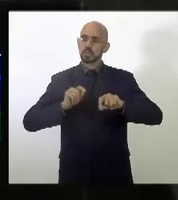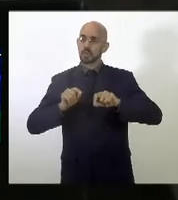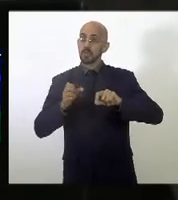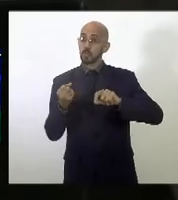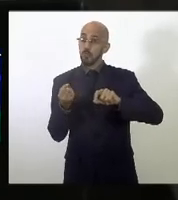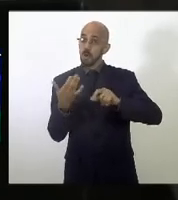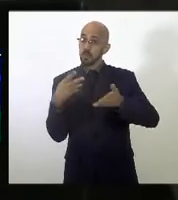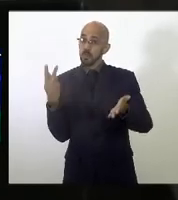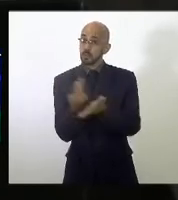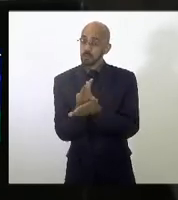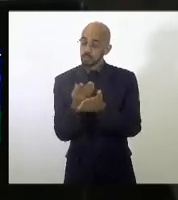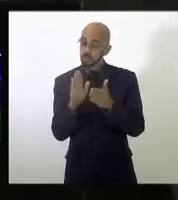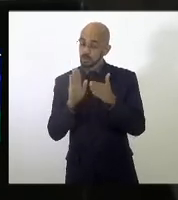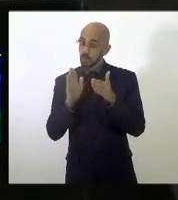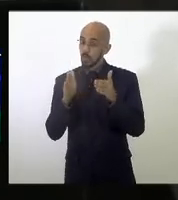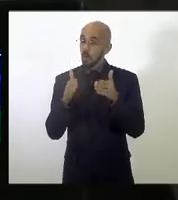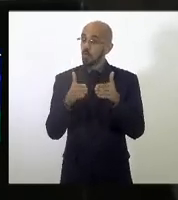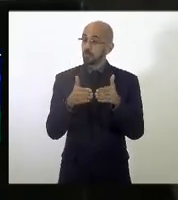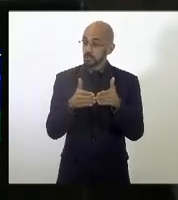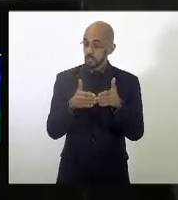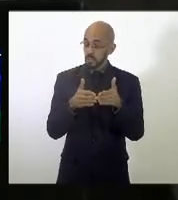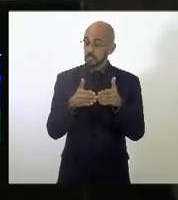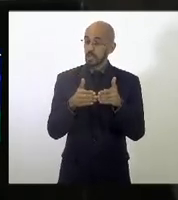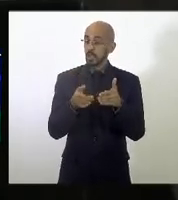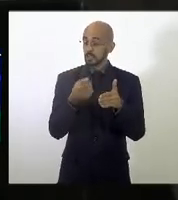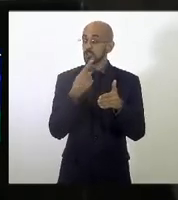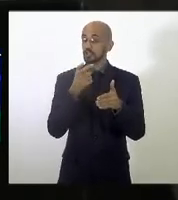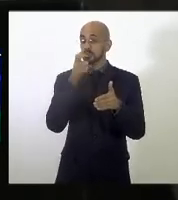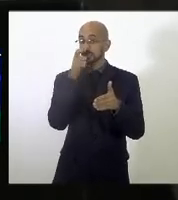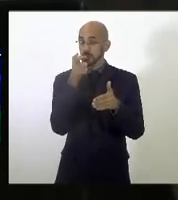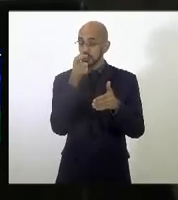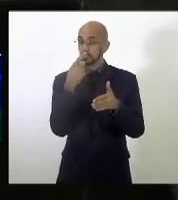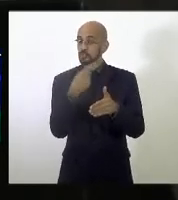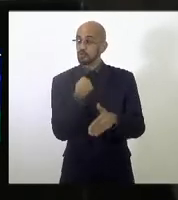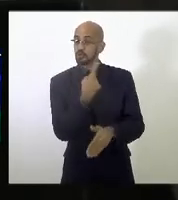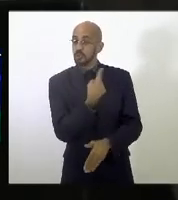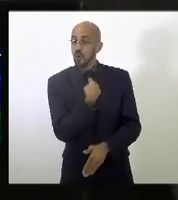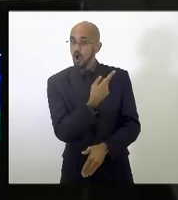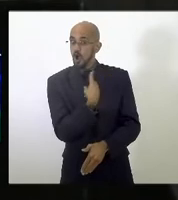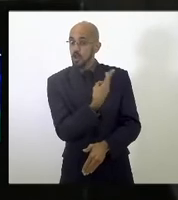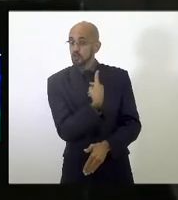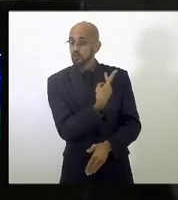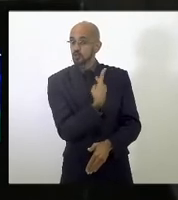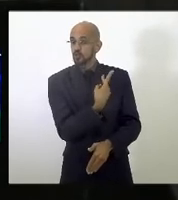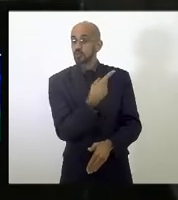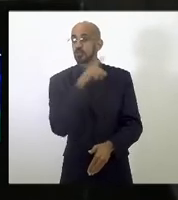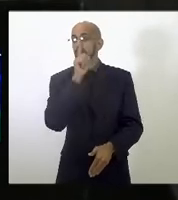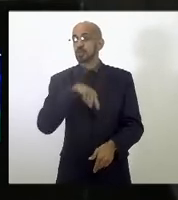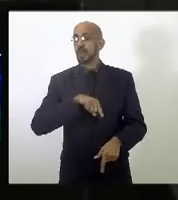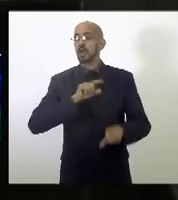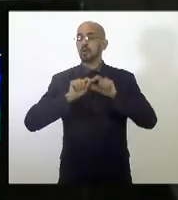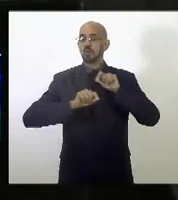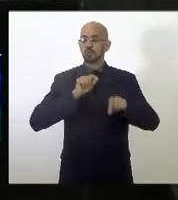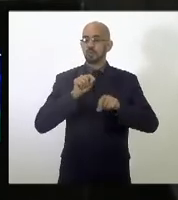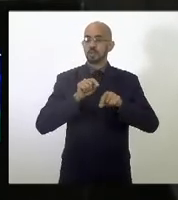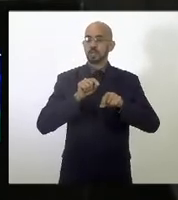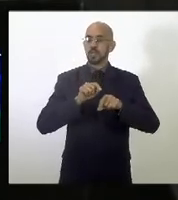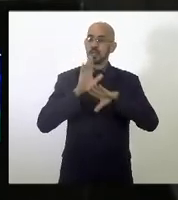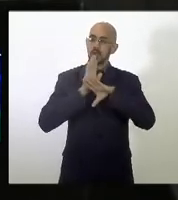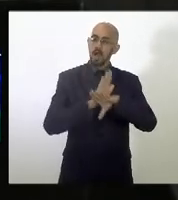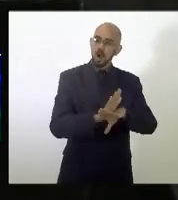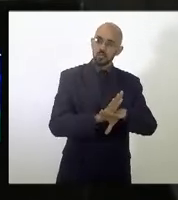convergência comum, e a convergência comum é sempre a favor da